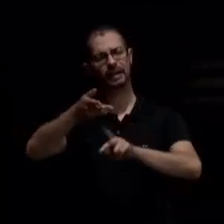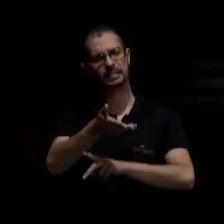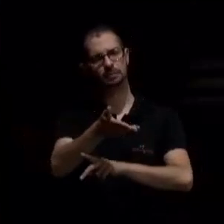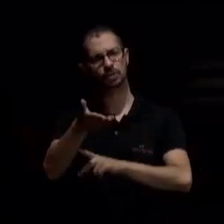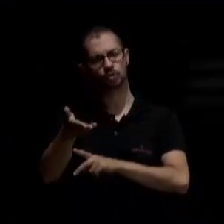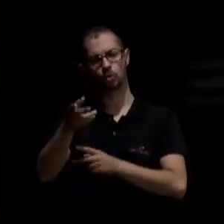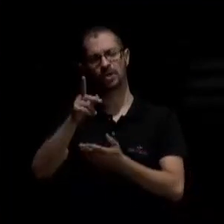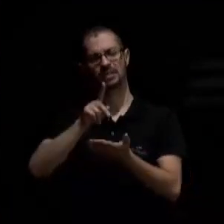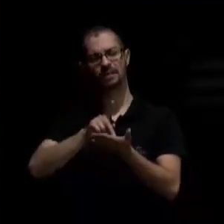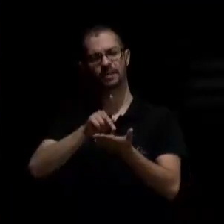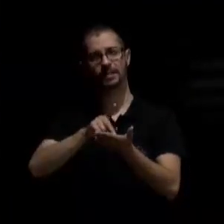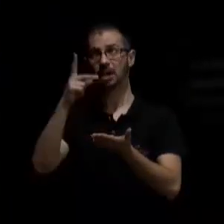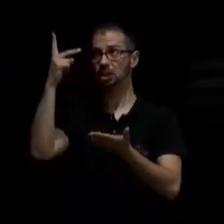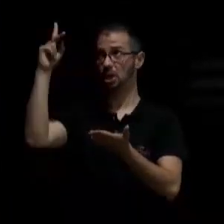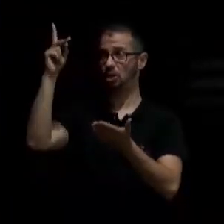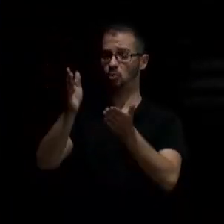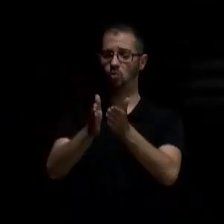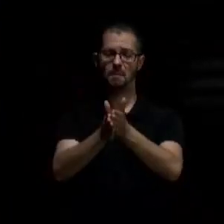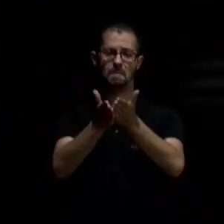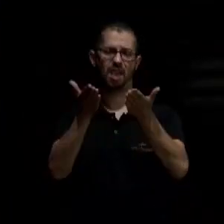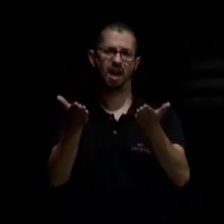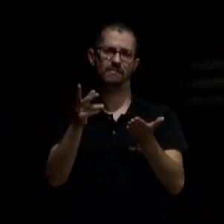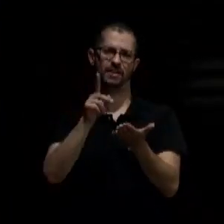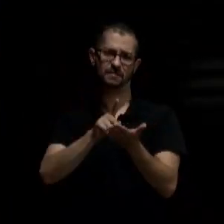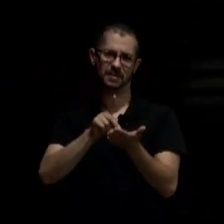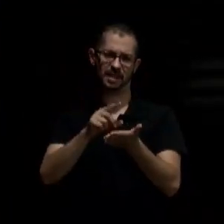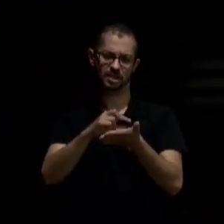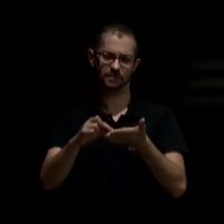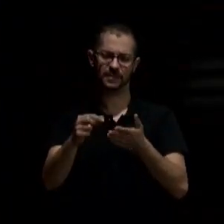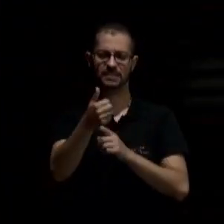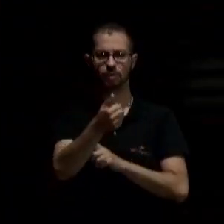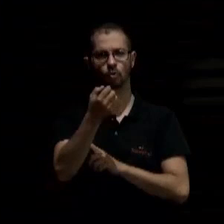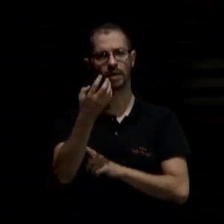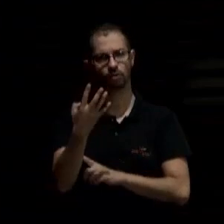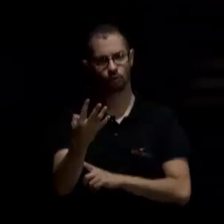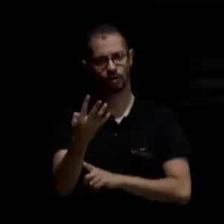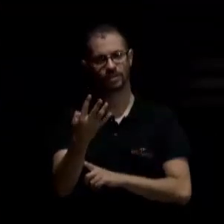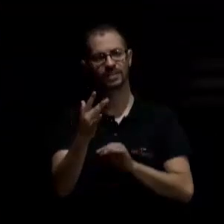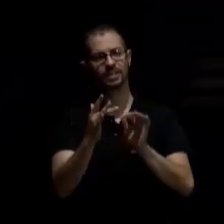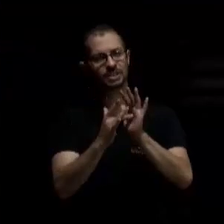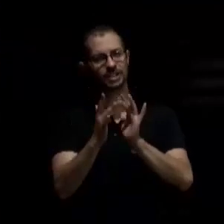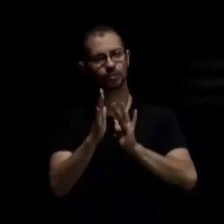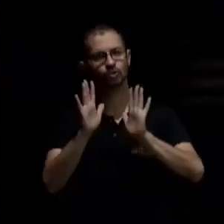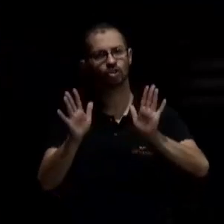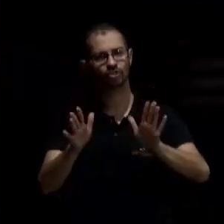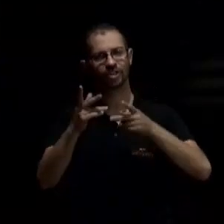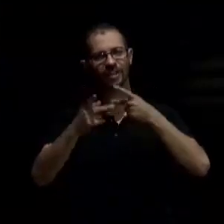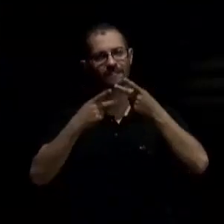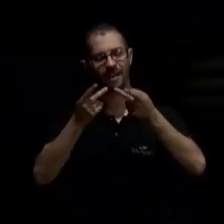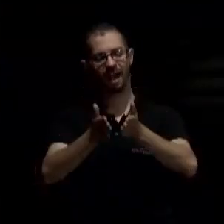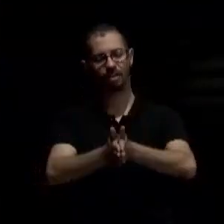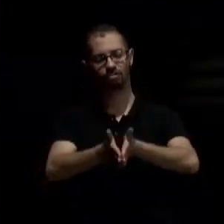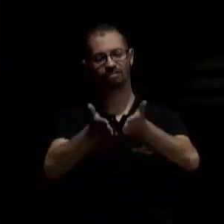na verdade, a tua palavra é a verdade. No versículo 14, ele já havia dado a palavra para